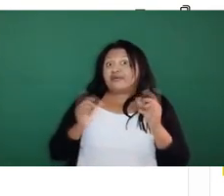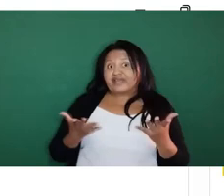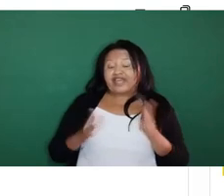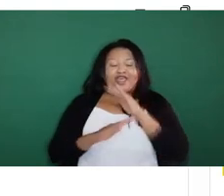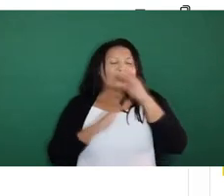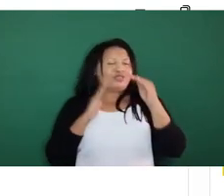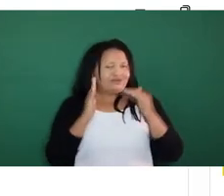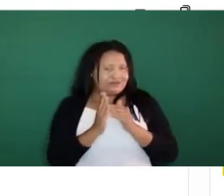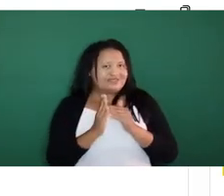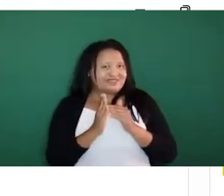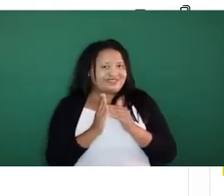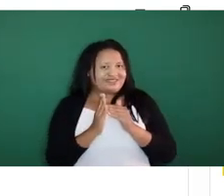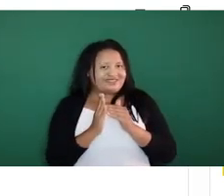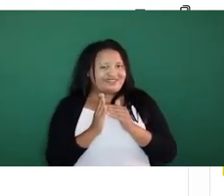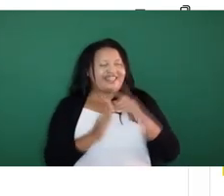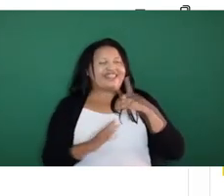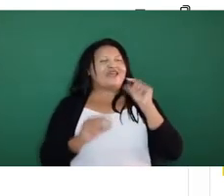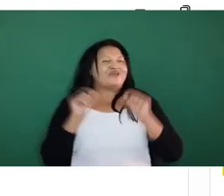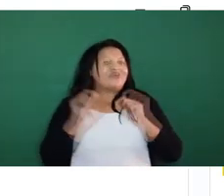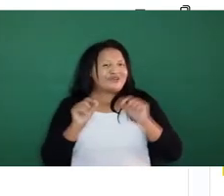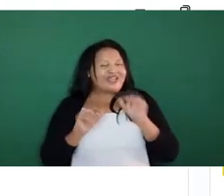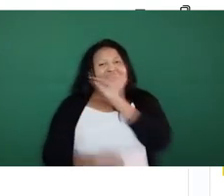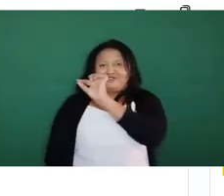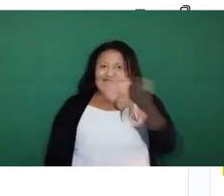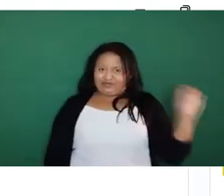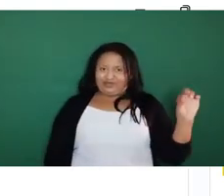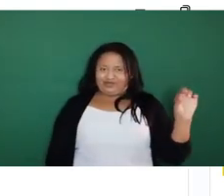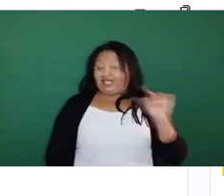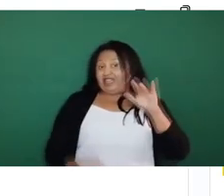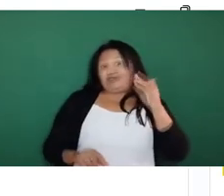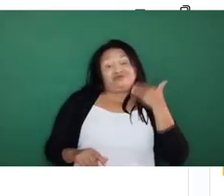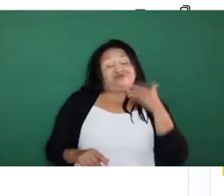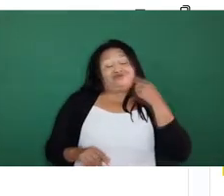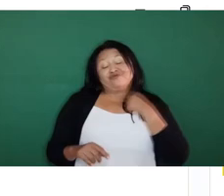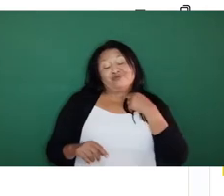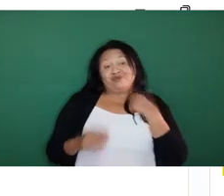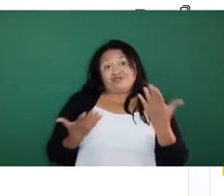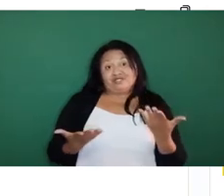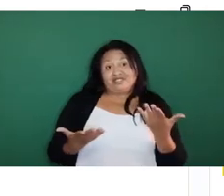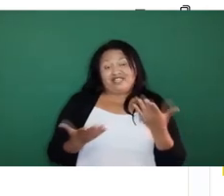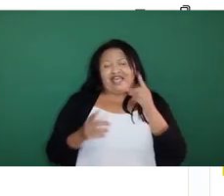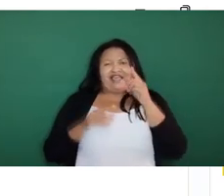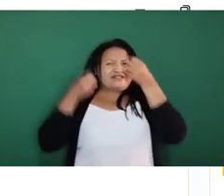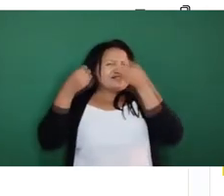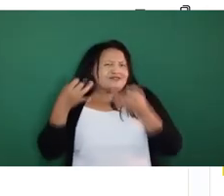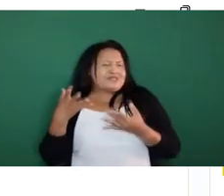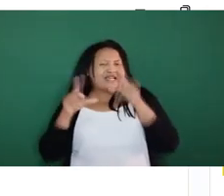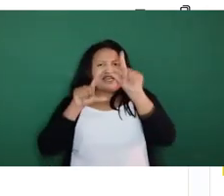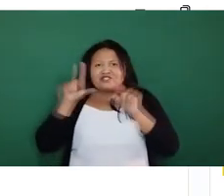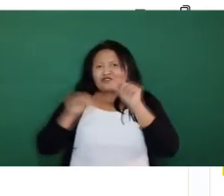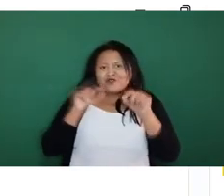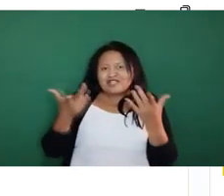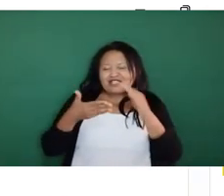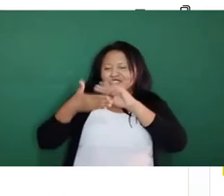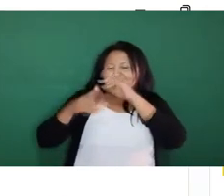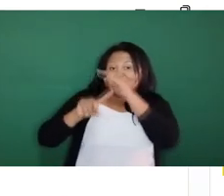todas elas são uma reta horizontal então a gente não pode especificar a gente não pode escolher